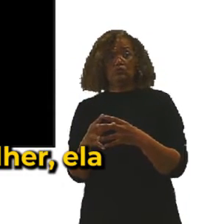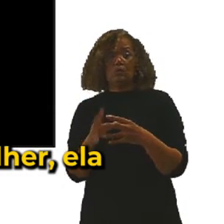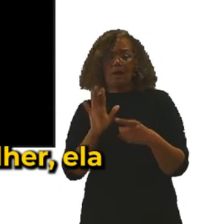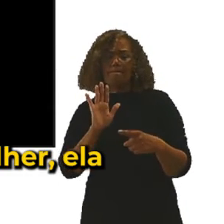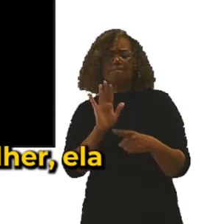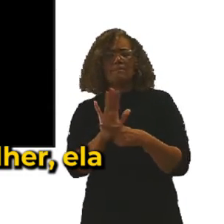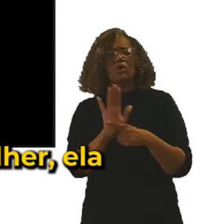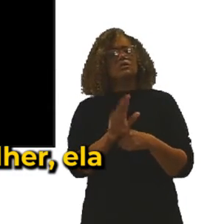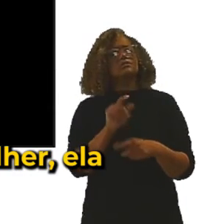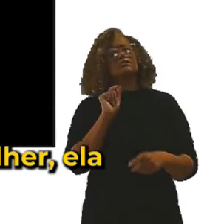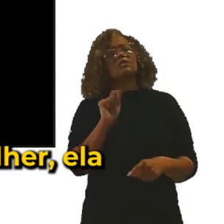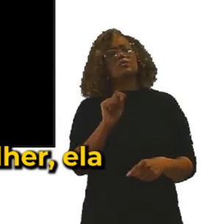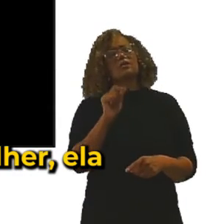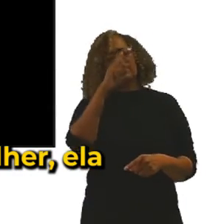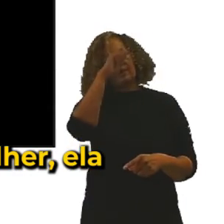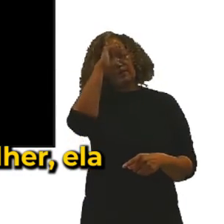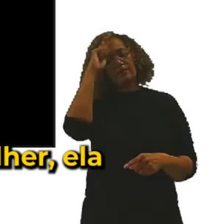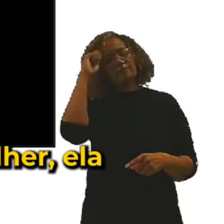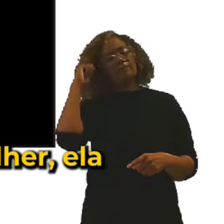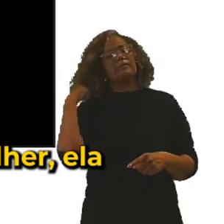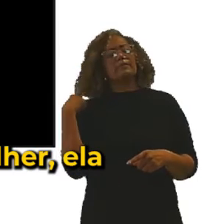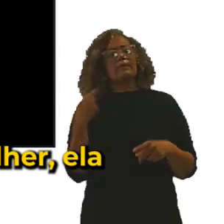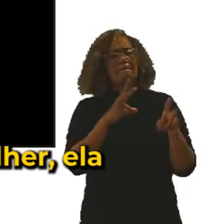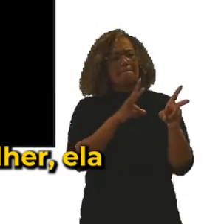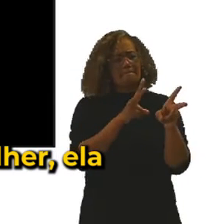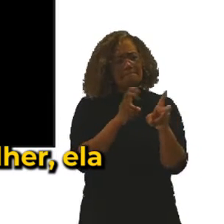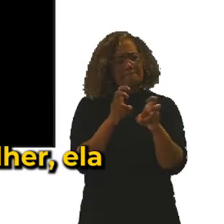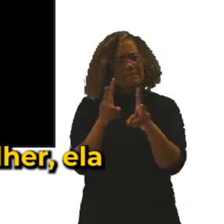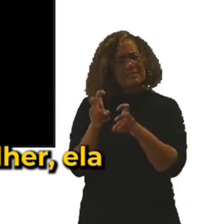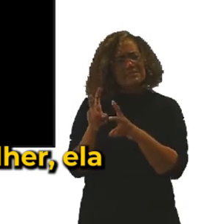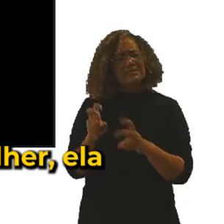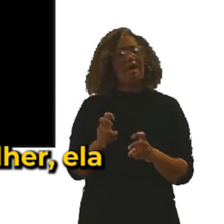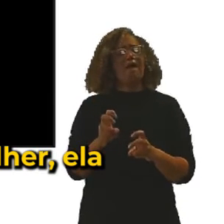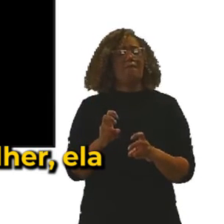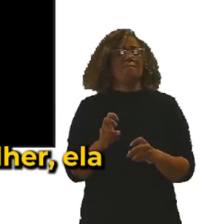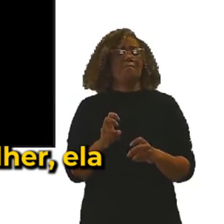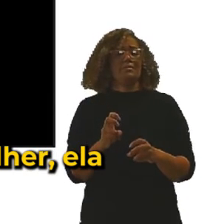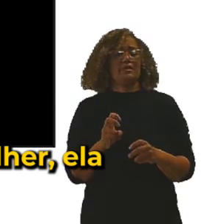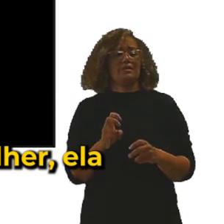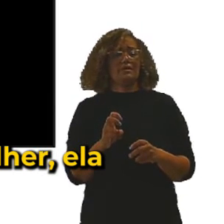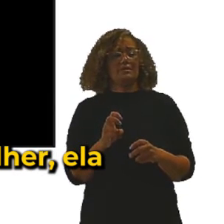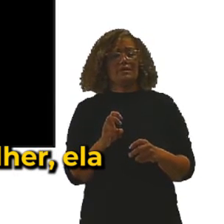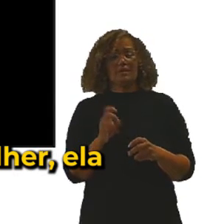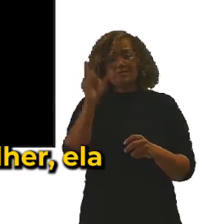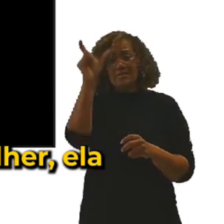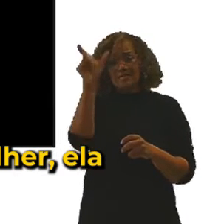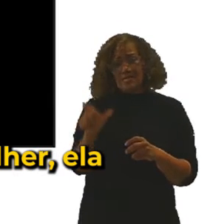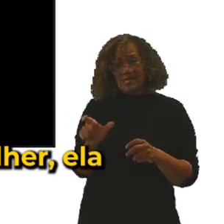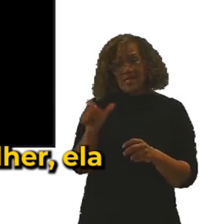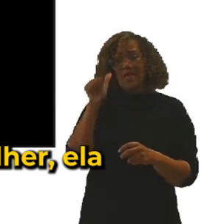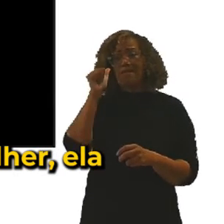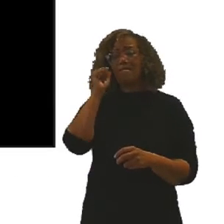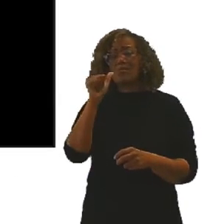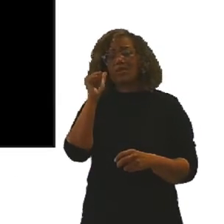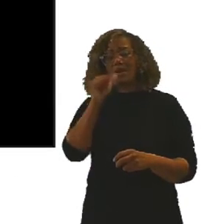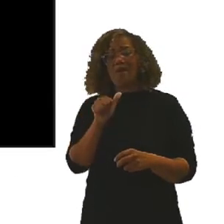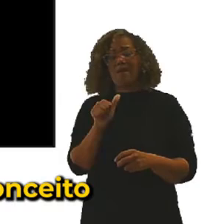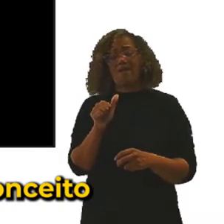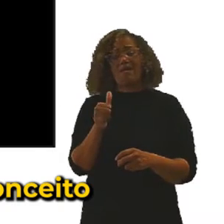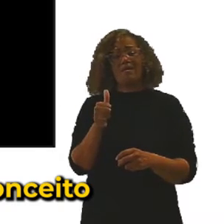legitimam que essa percepção que paira sobre a mulher, ela é